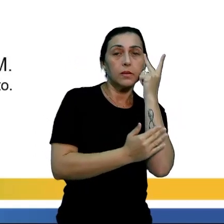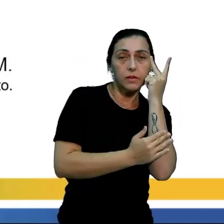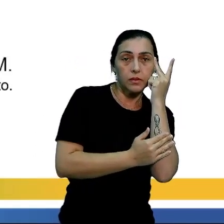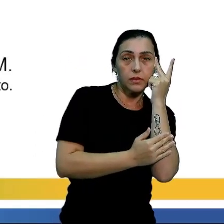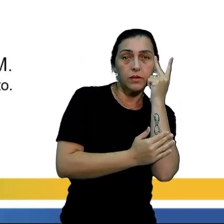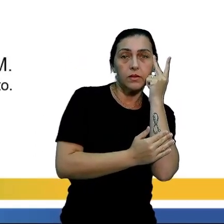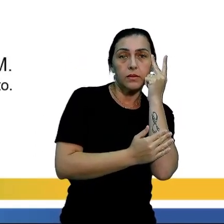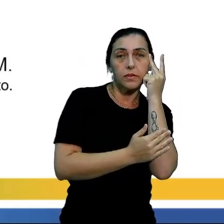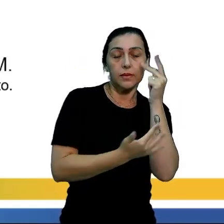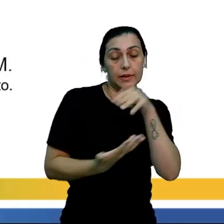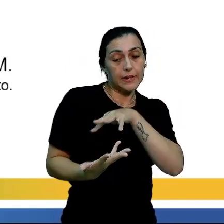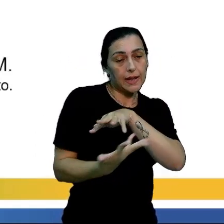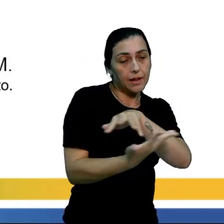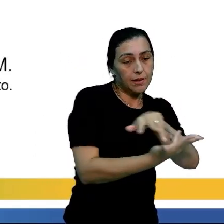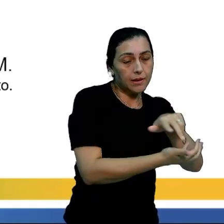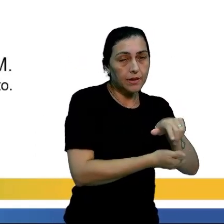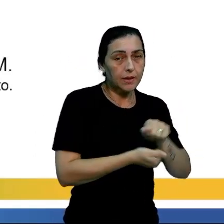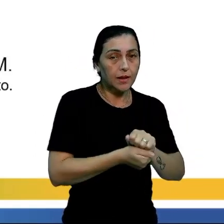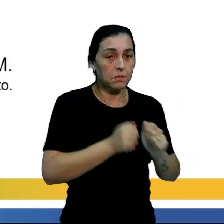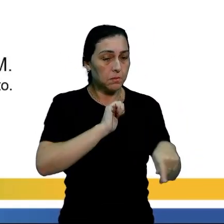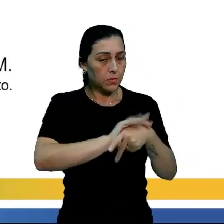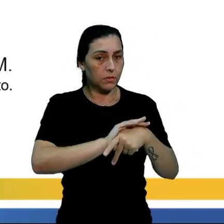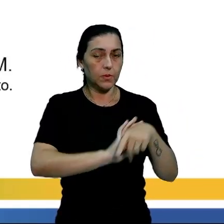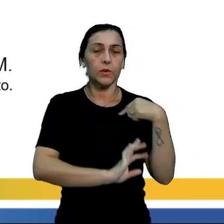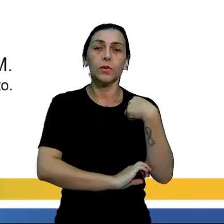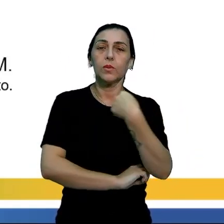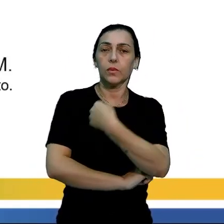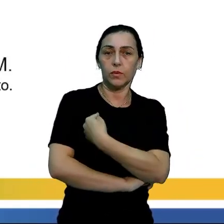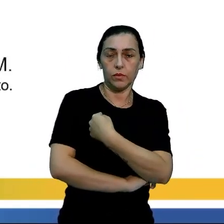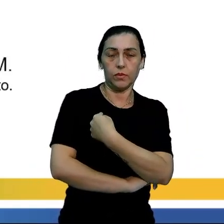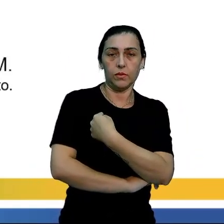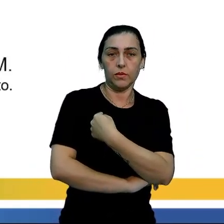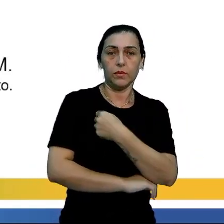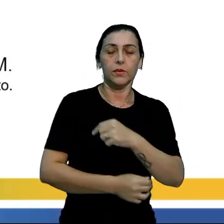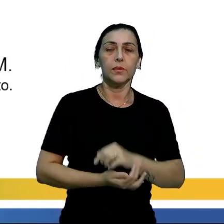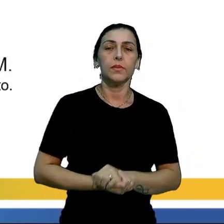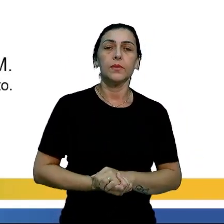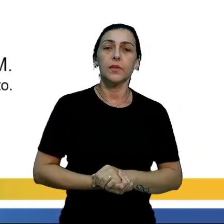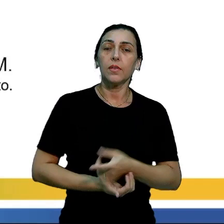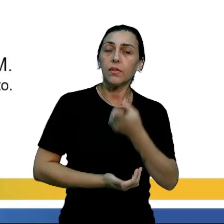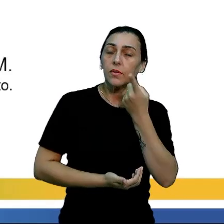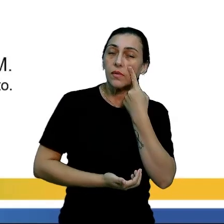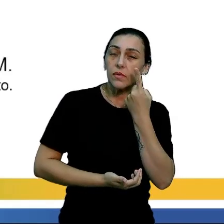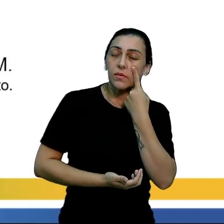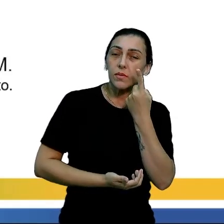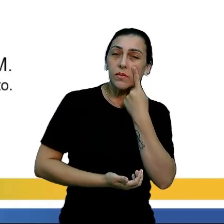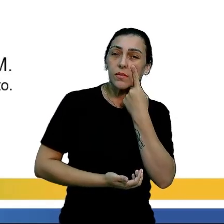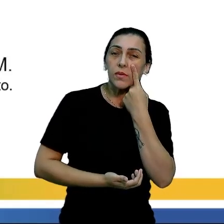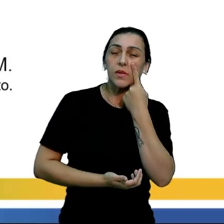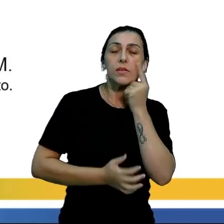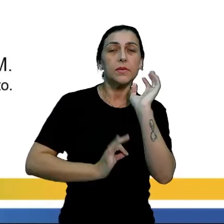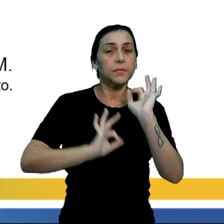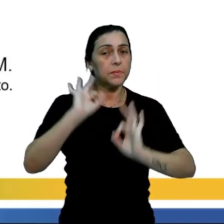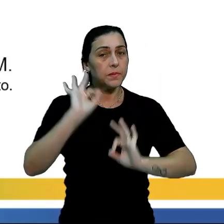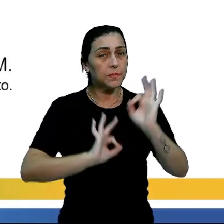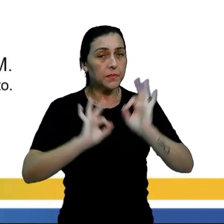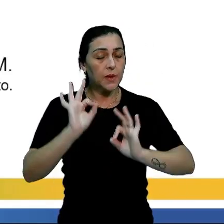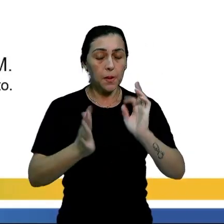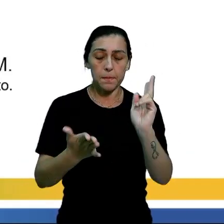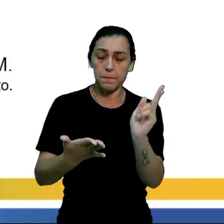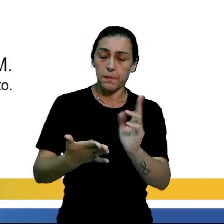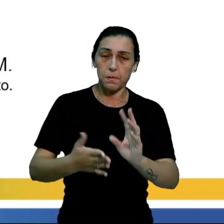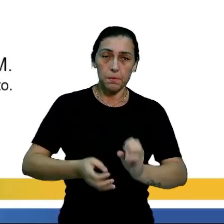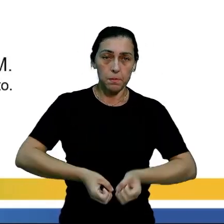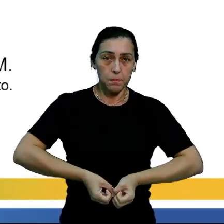da terra dele vieram, ou seja, é gente da gente, tá? Então, observe que essa construção poética,